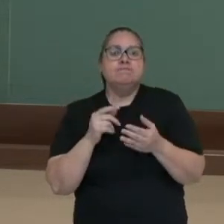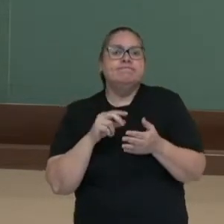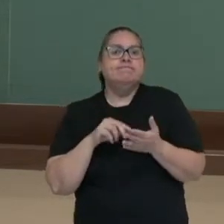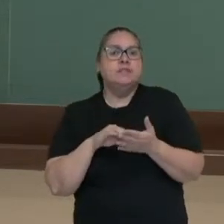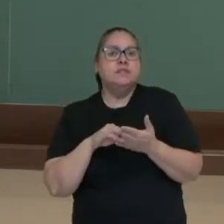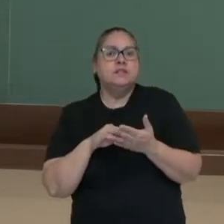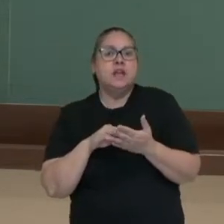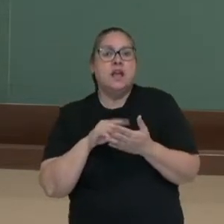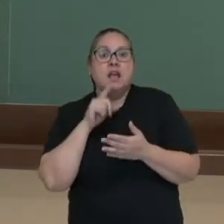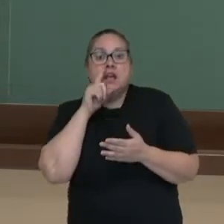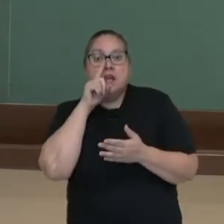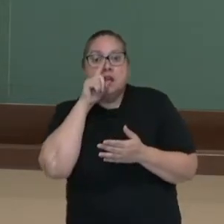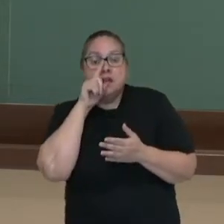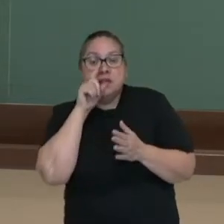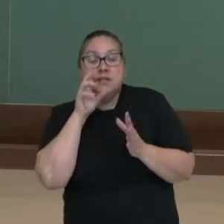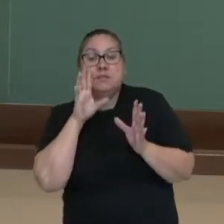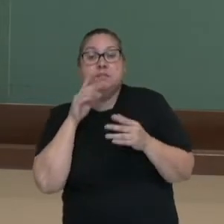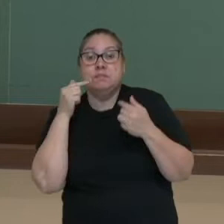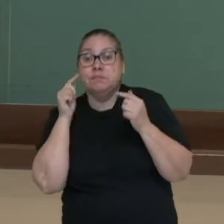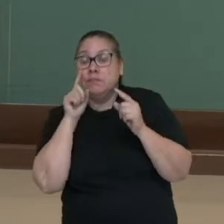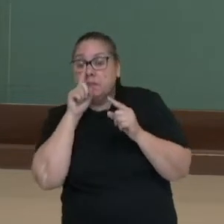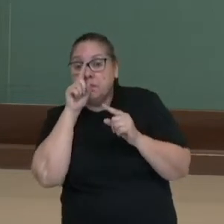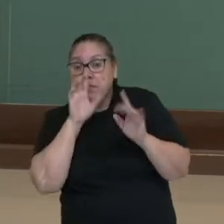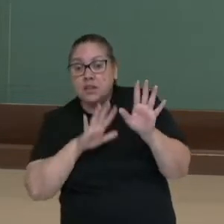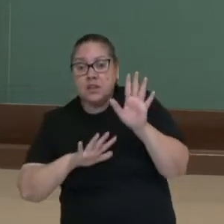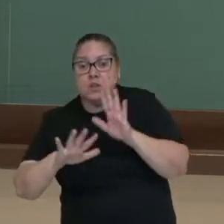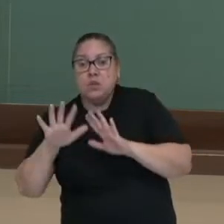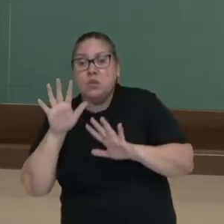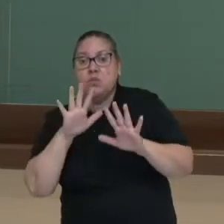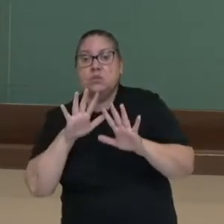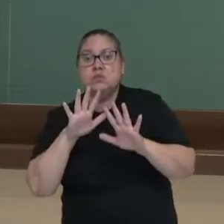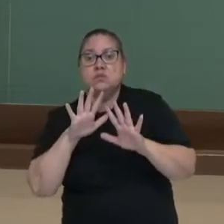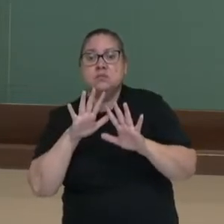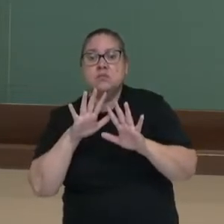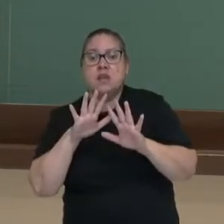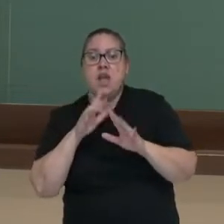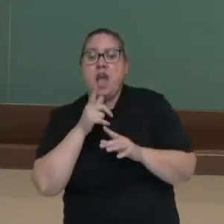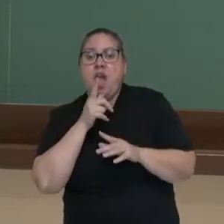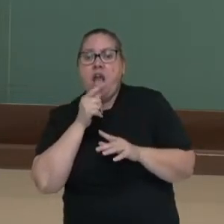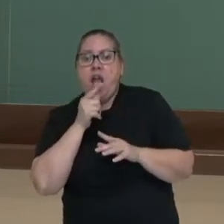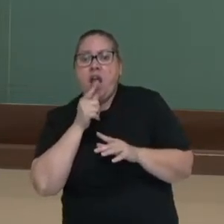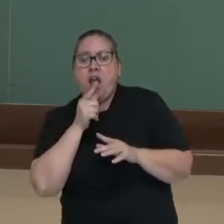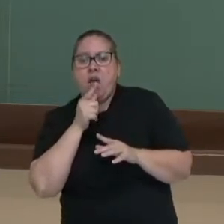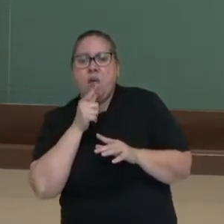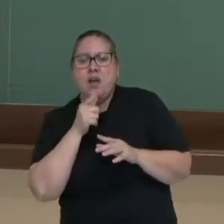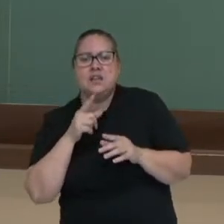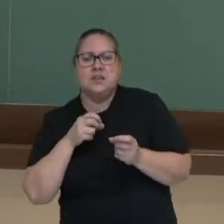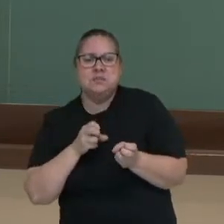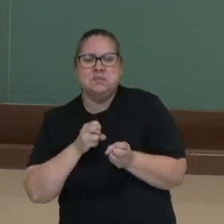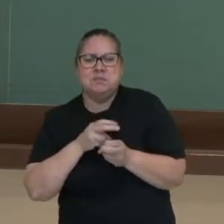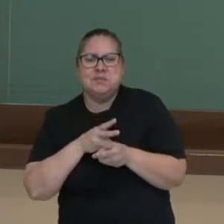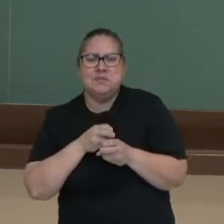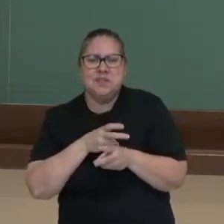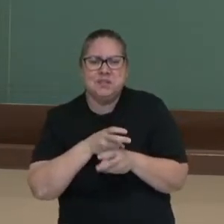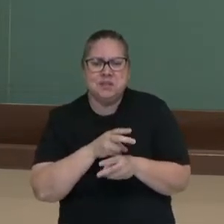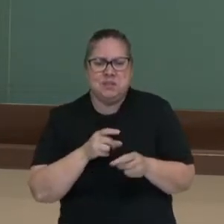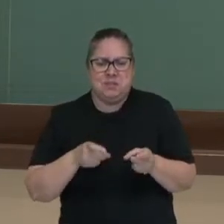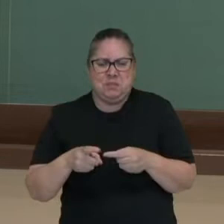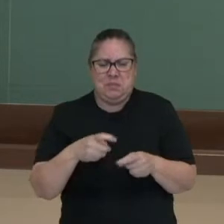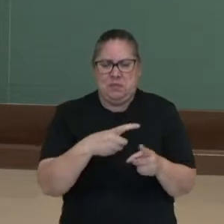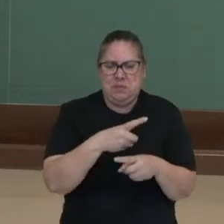é grave pensar, né, nas águas contaminadas, porque água contaminada sempre